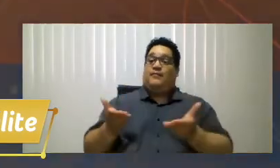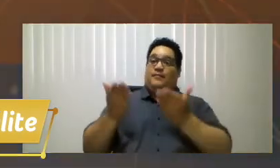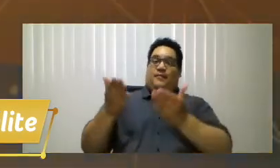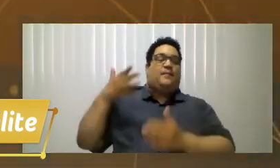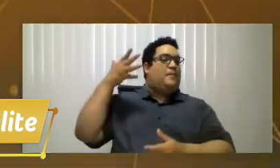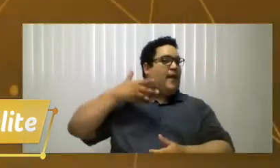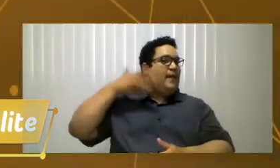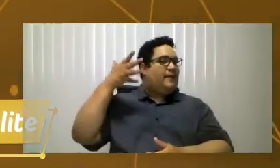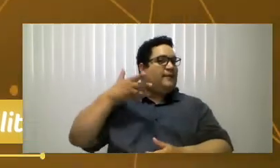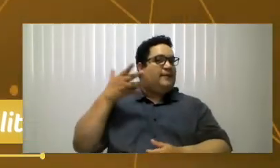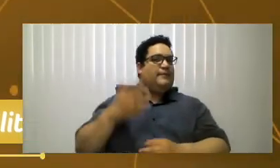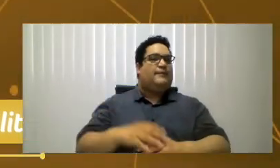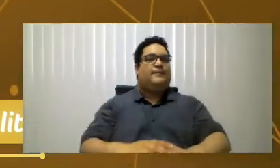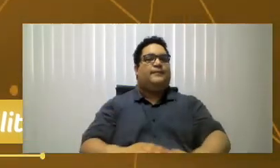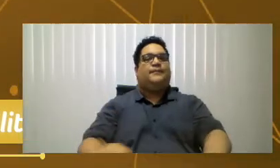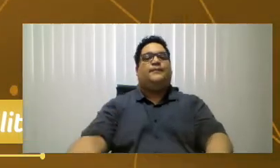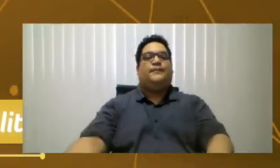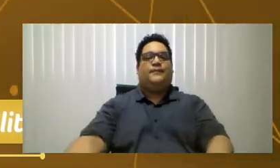palestrantes.